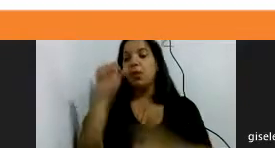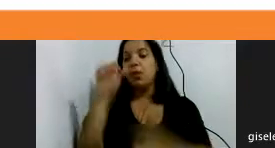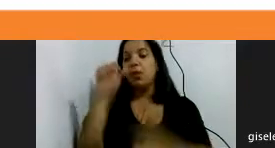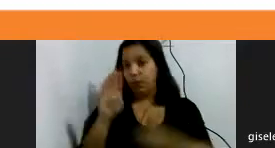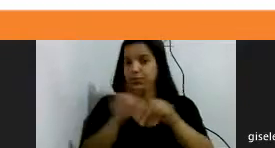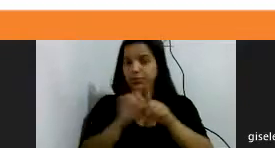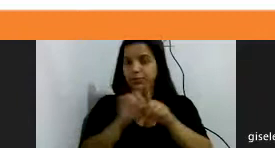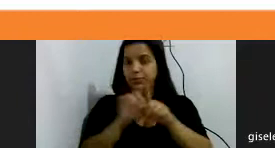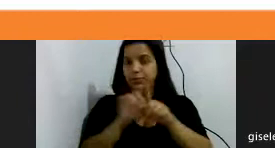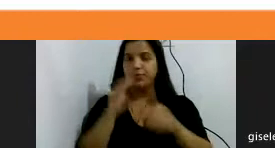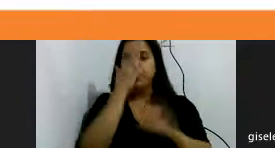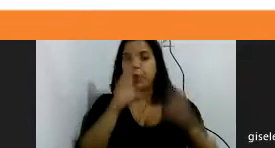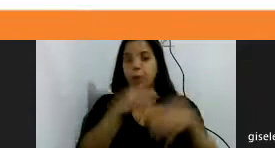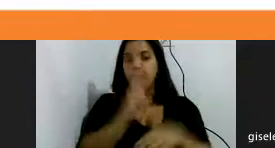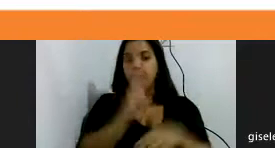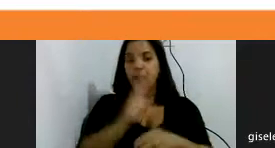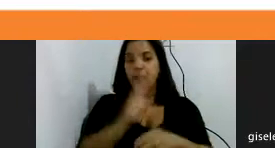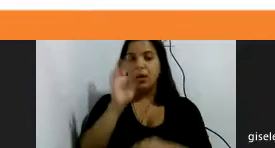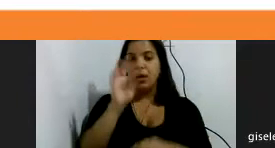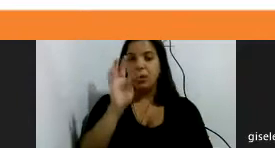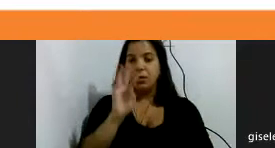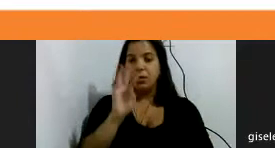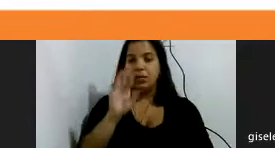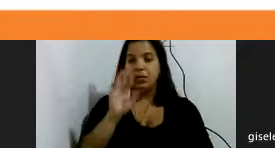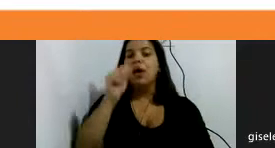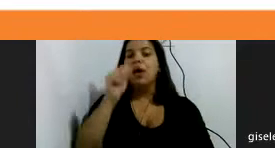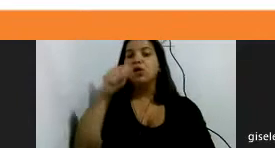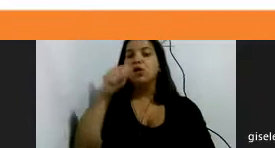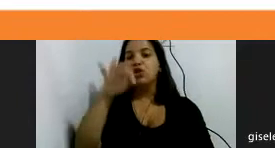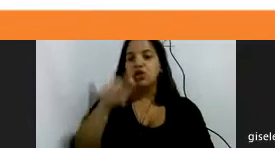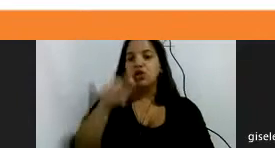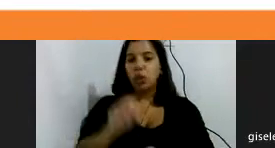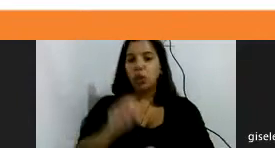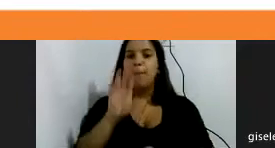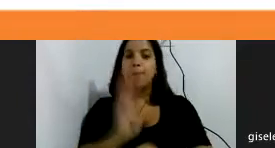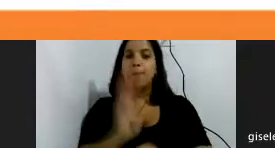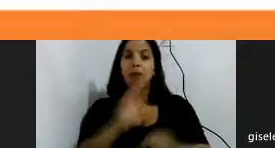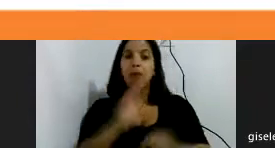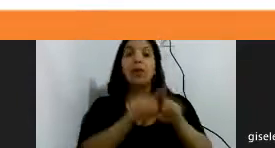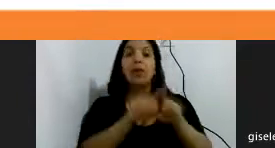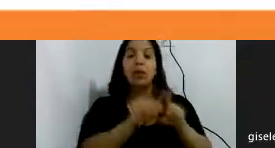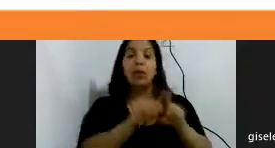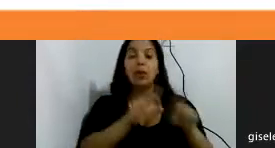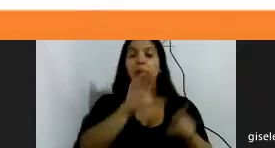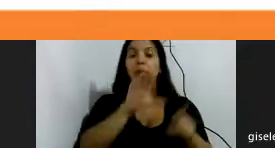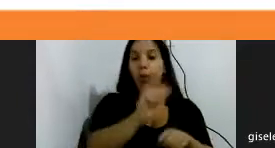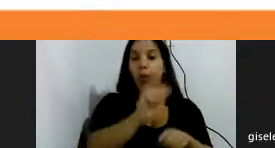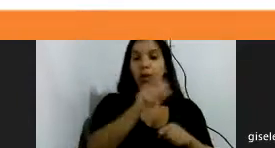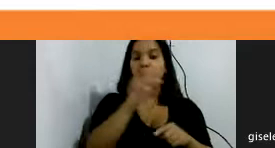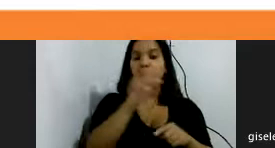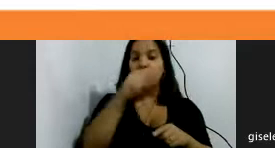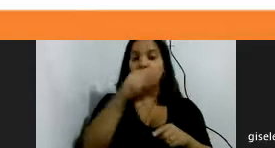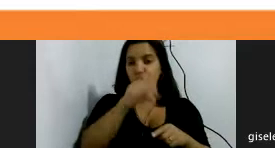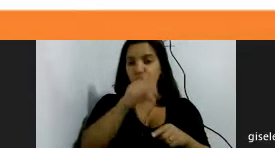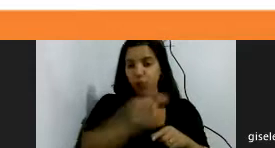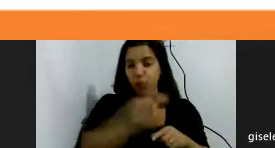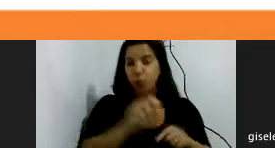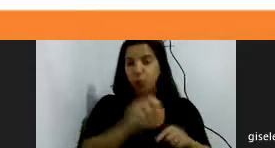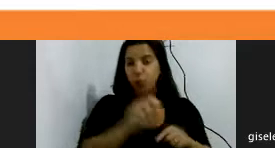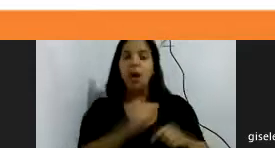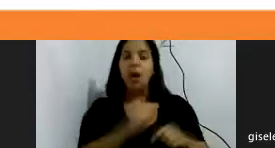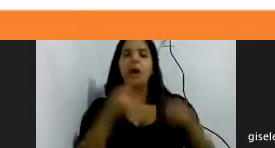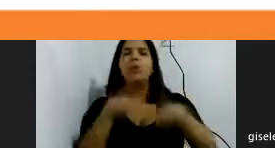No grupo B, a transferase que adiciona o antígeno B, e no grupo A, a transferase que adiciona o antígeno A. Então, quais são